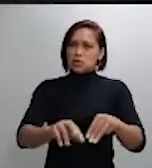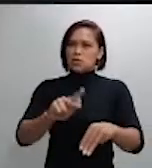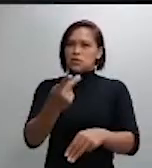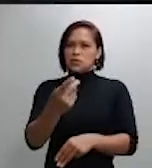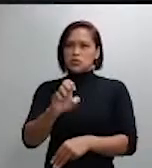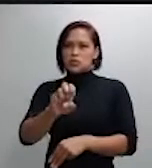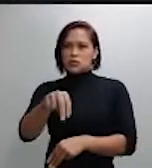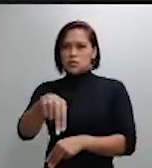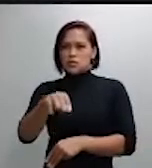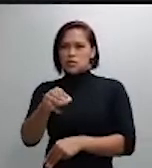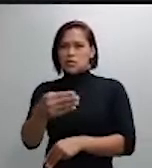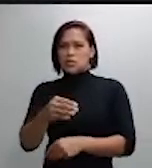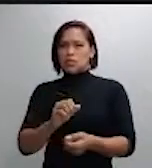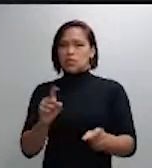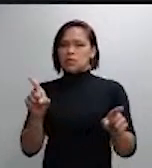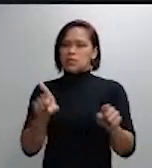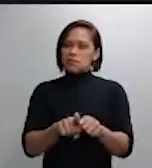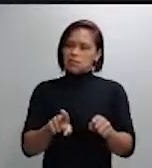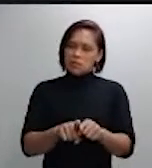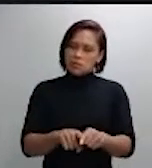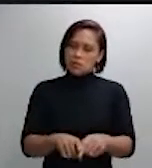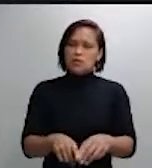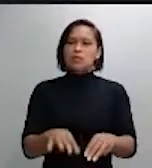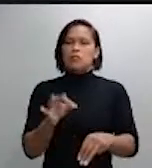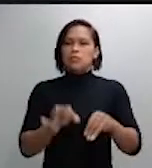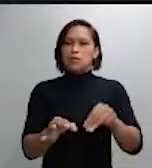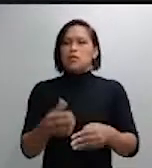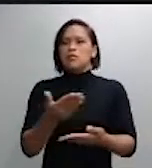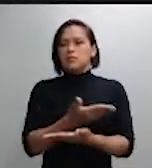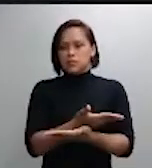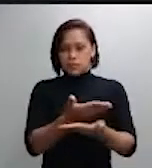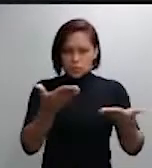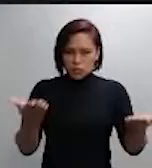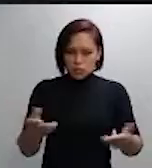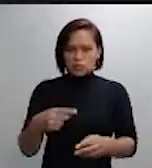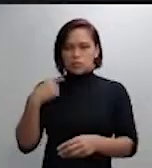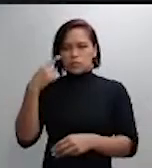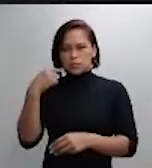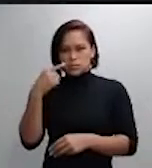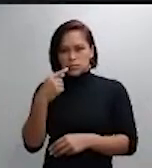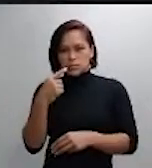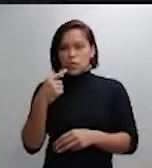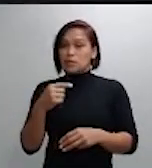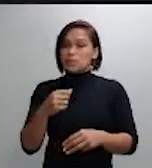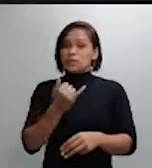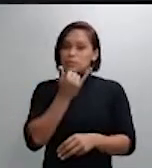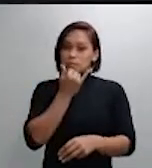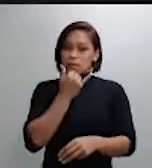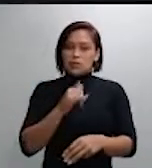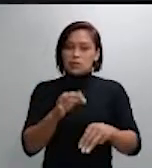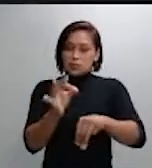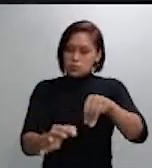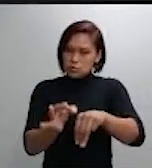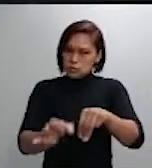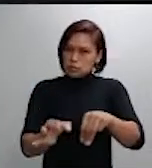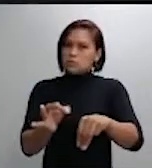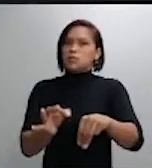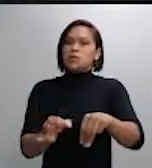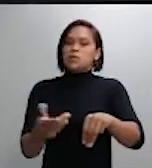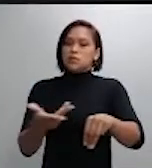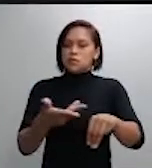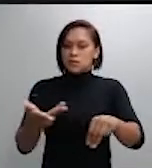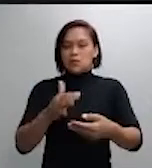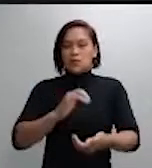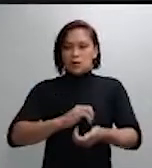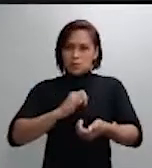na pessoa de quem saúdo todas as ministras e todos os ministros que compõem a douta Corte Especial do